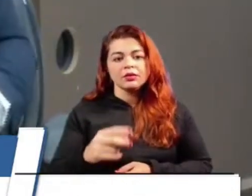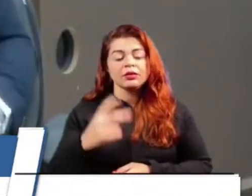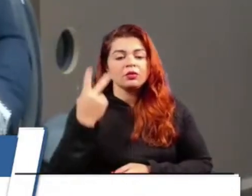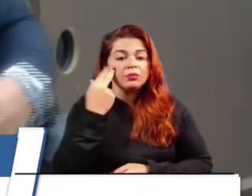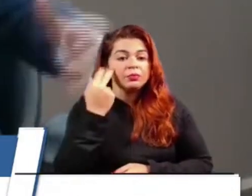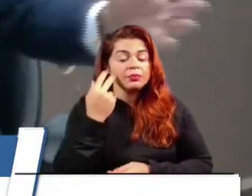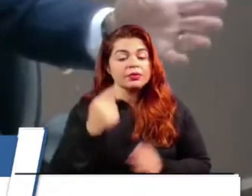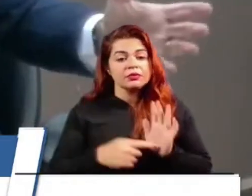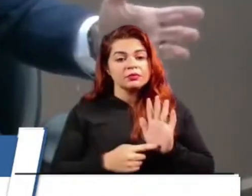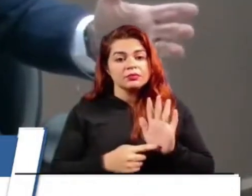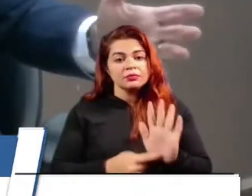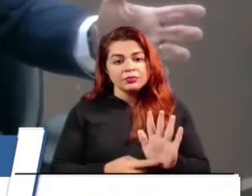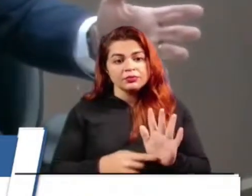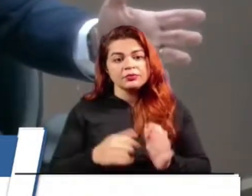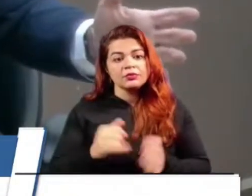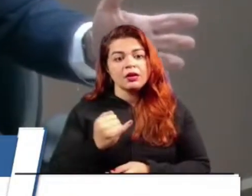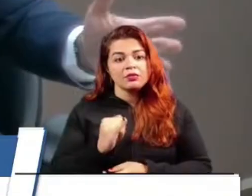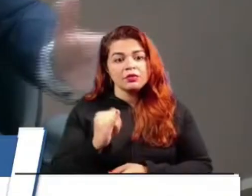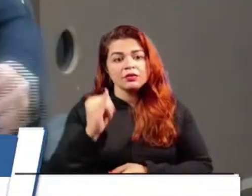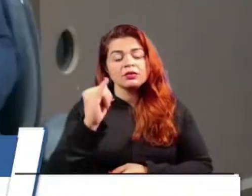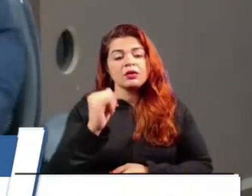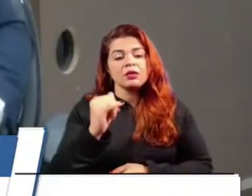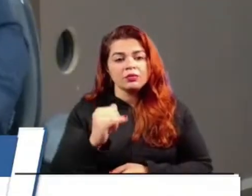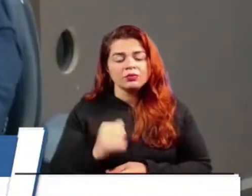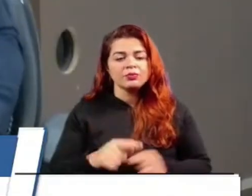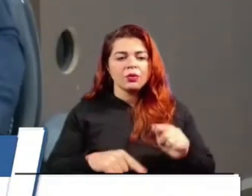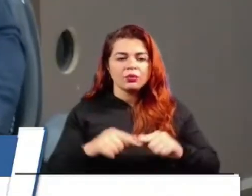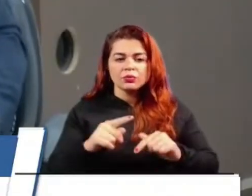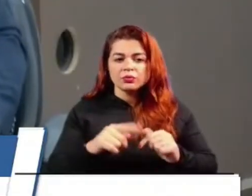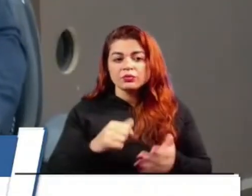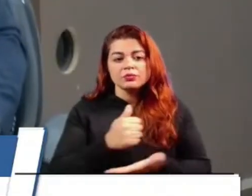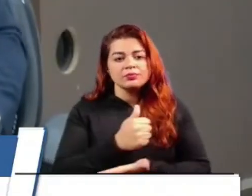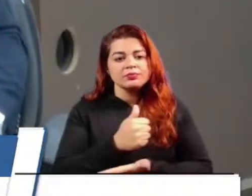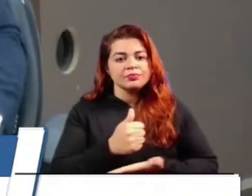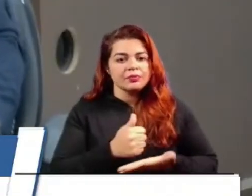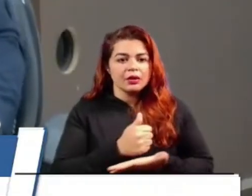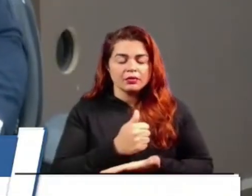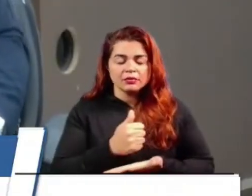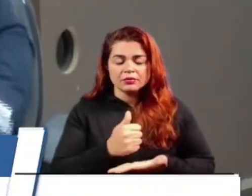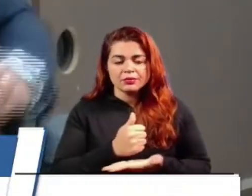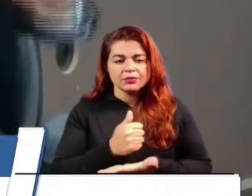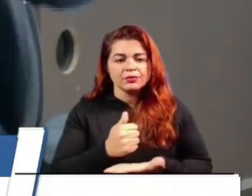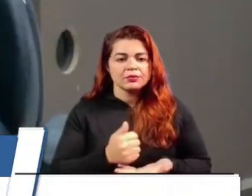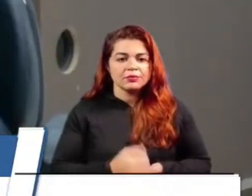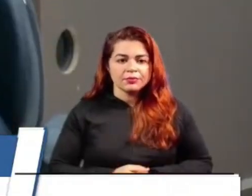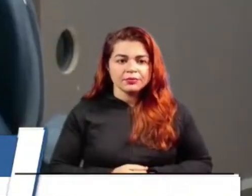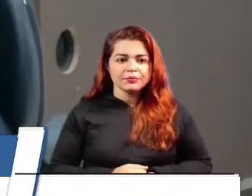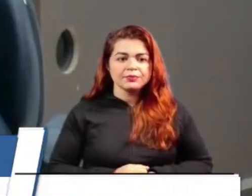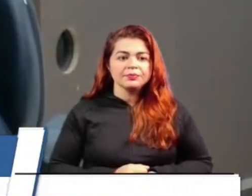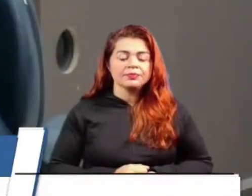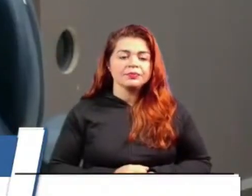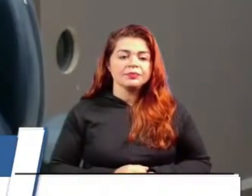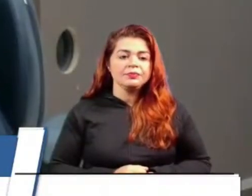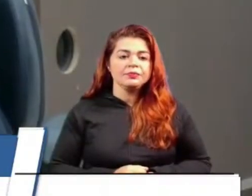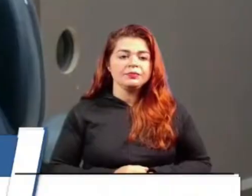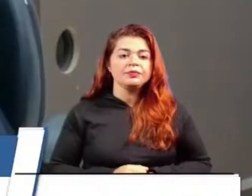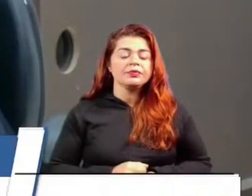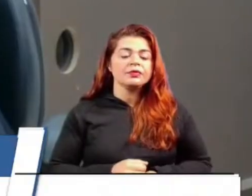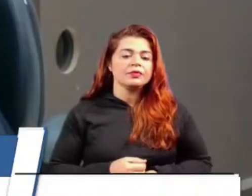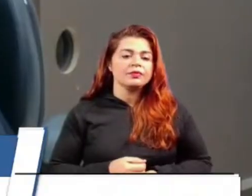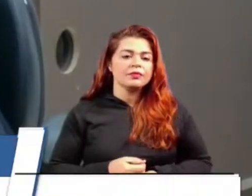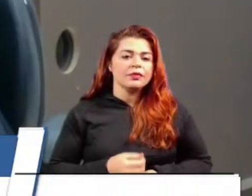básicos, e ninguém vive só de produtos básicos, né? Então é importante que haja sim um planejamento